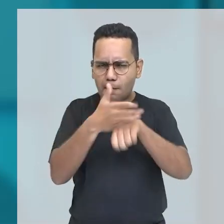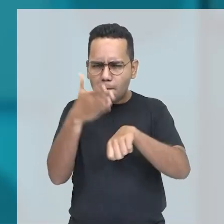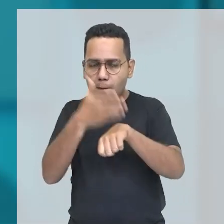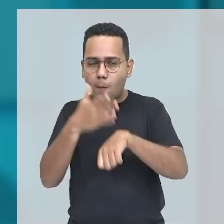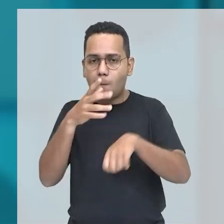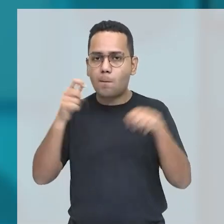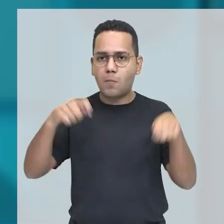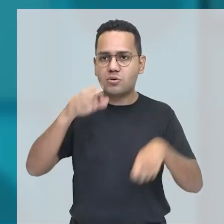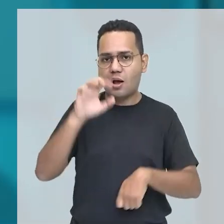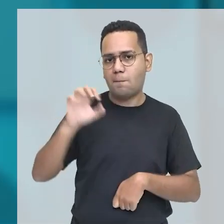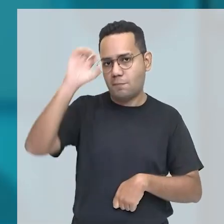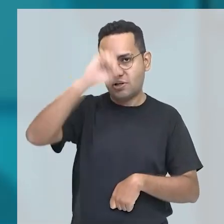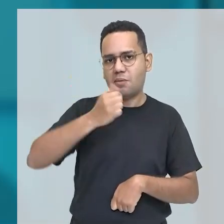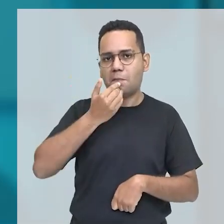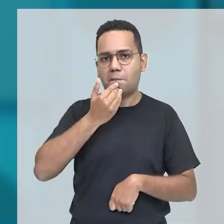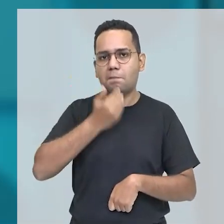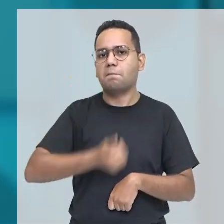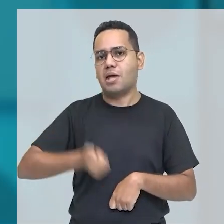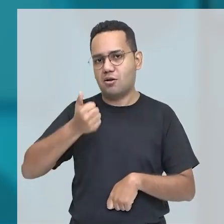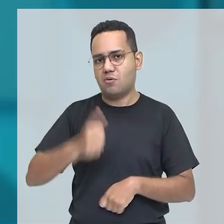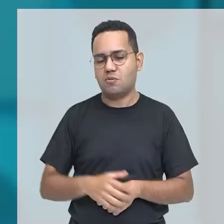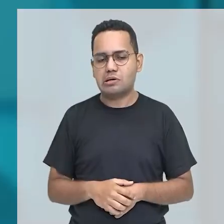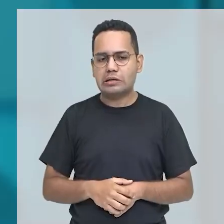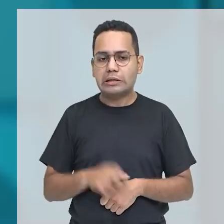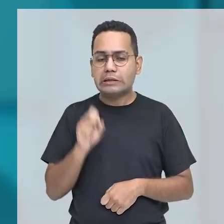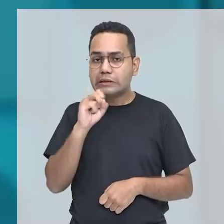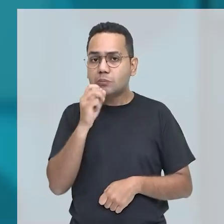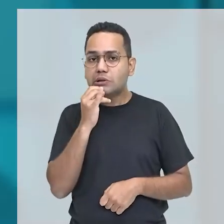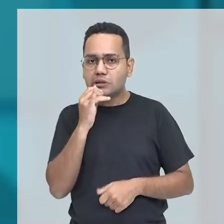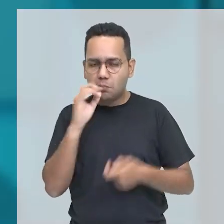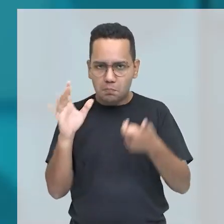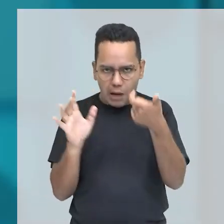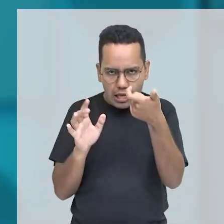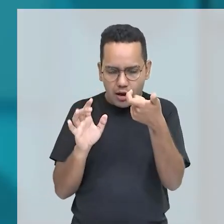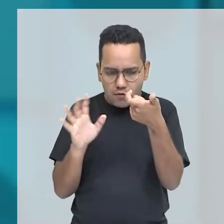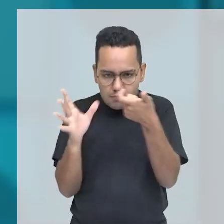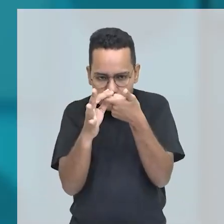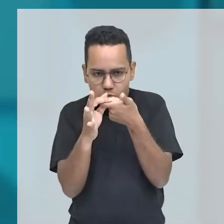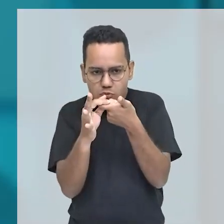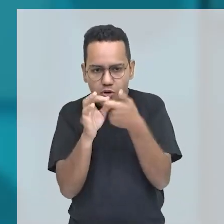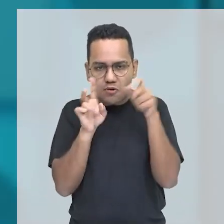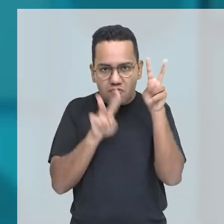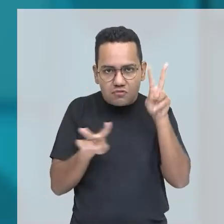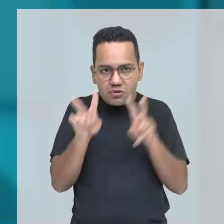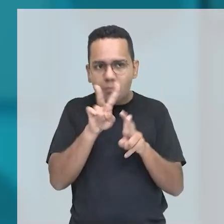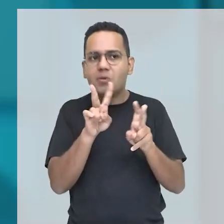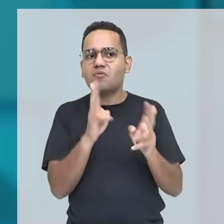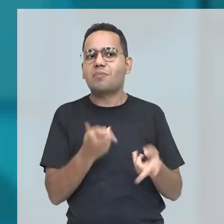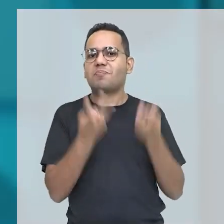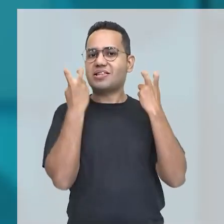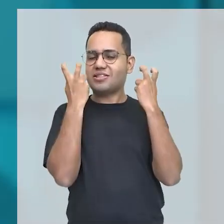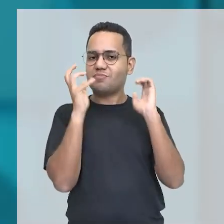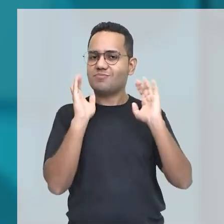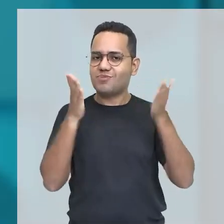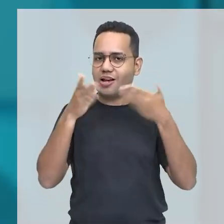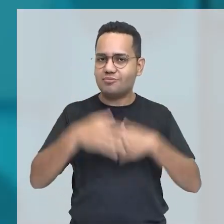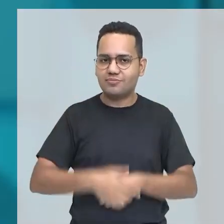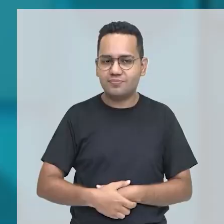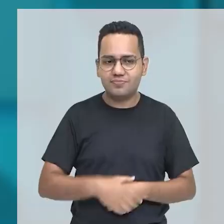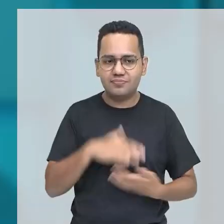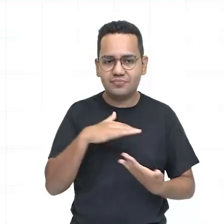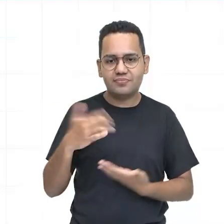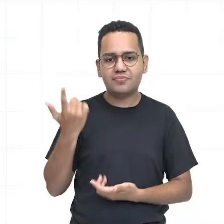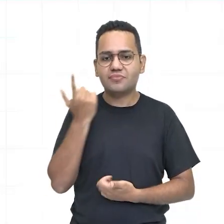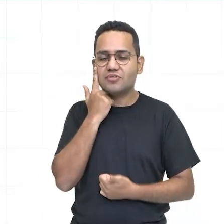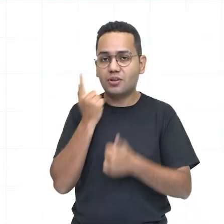seus olhinhos possam ficar treinados para quando aparecer esse tipo de questão, você já sabe o que fazer. Acompanhe a